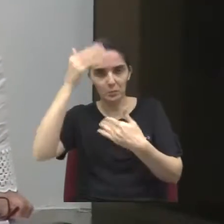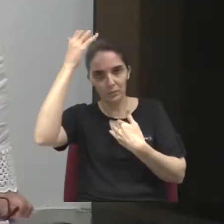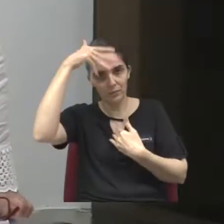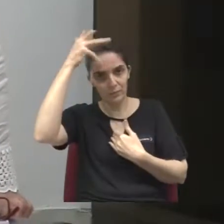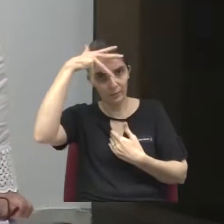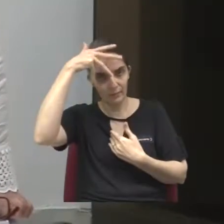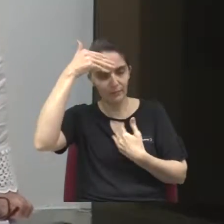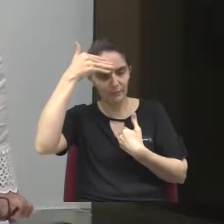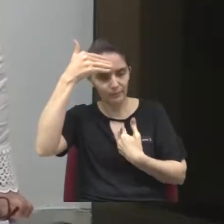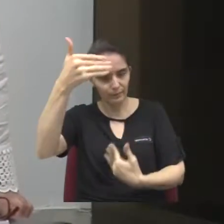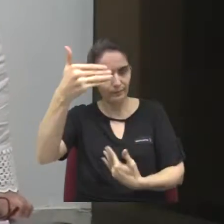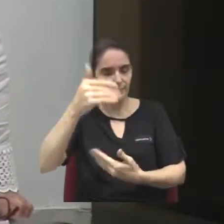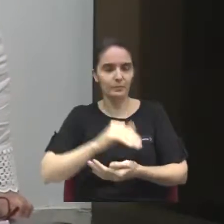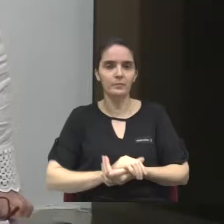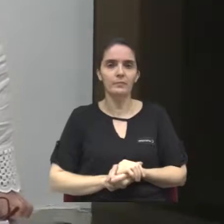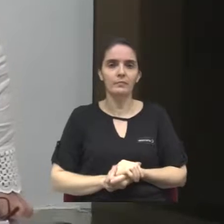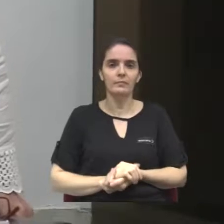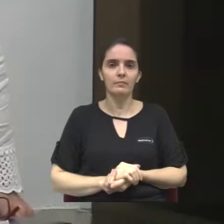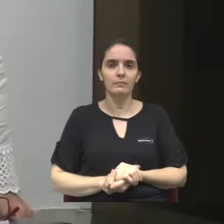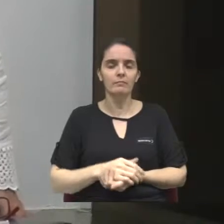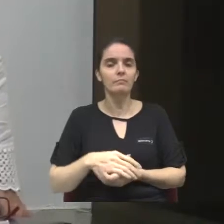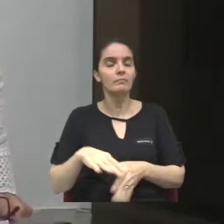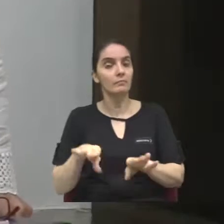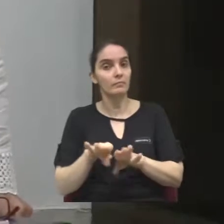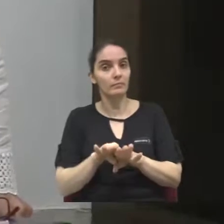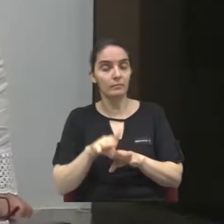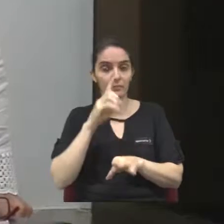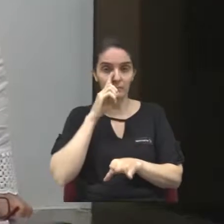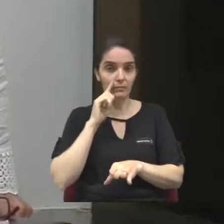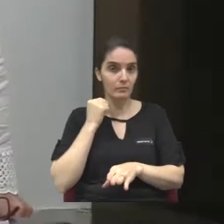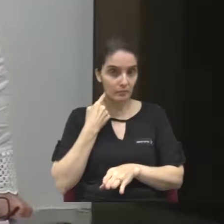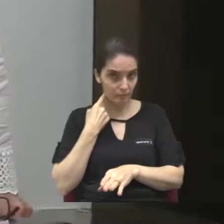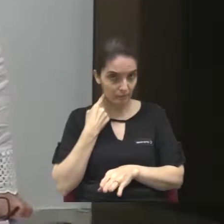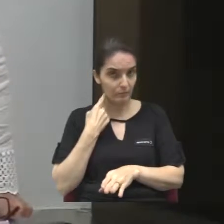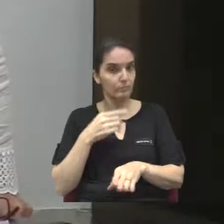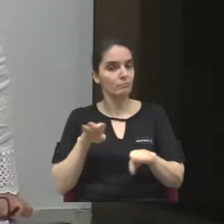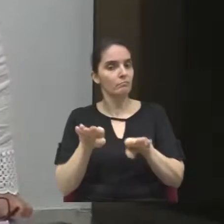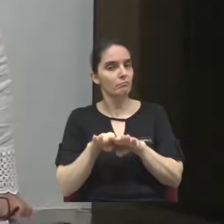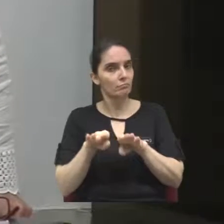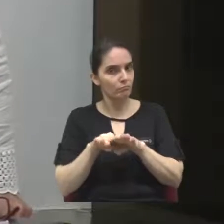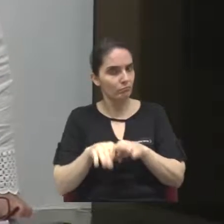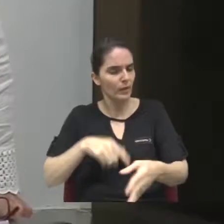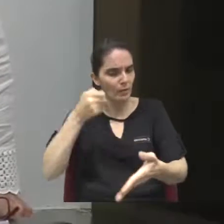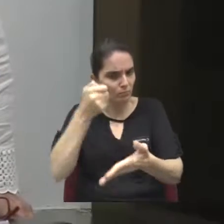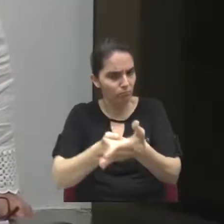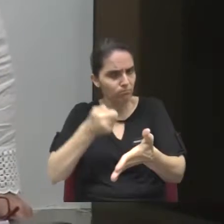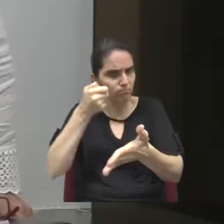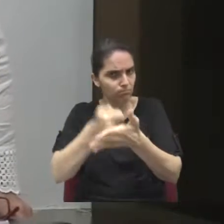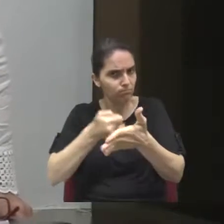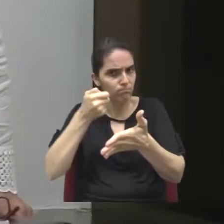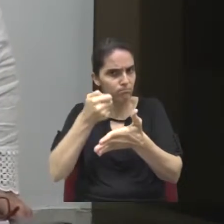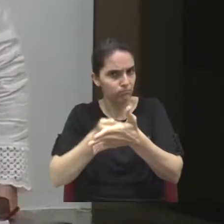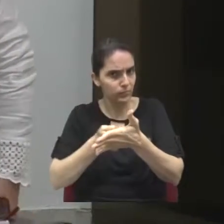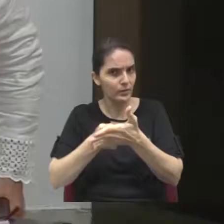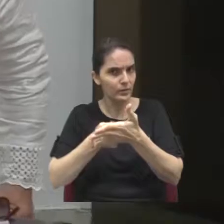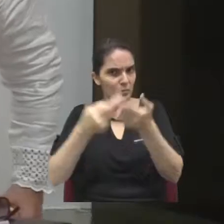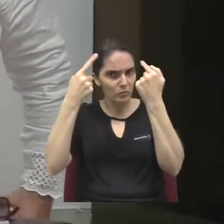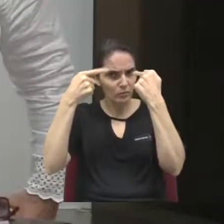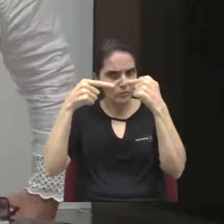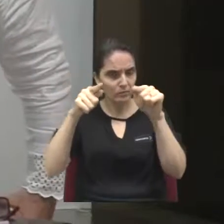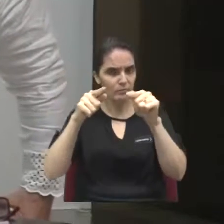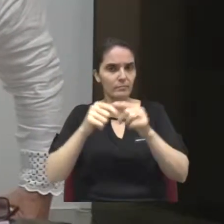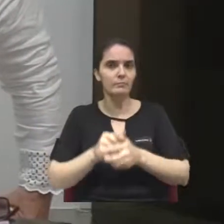vereador Newton, que também trabalha muito nessa área. E a junção da